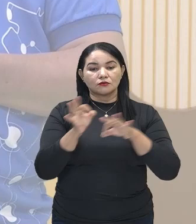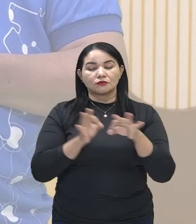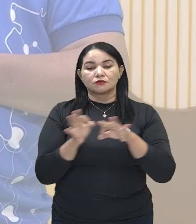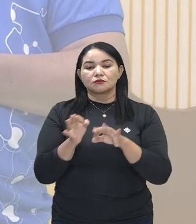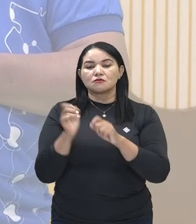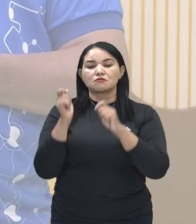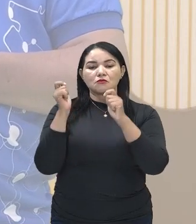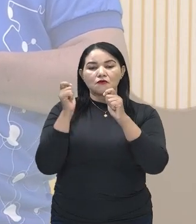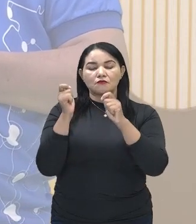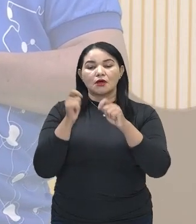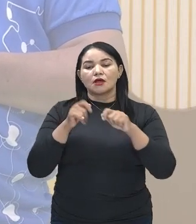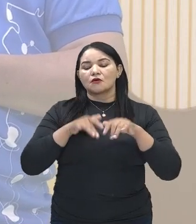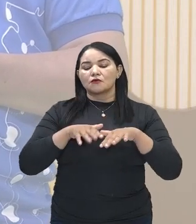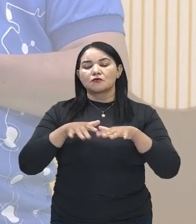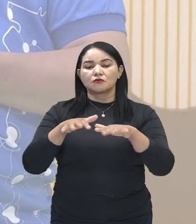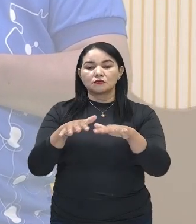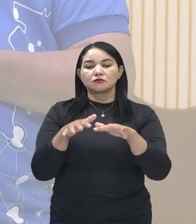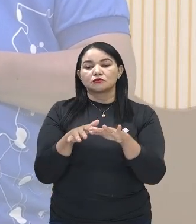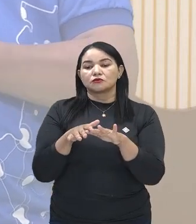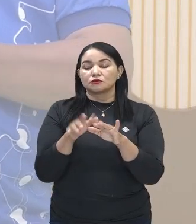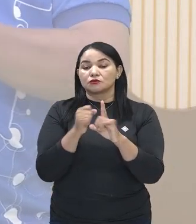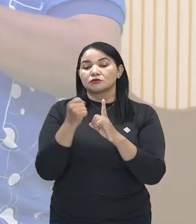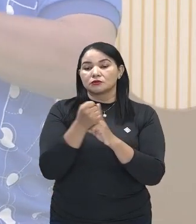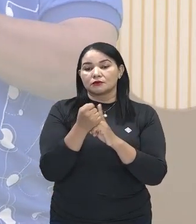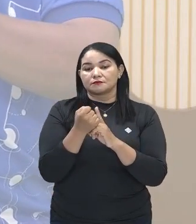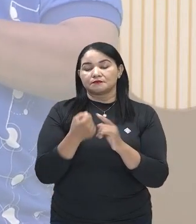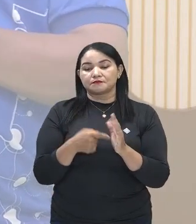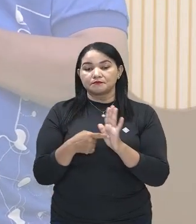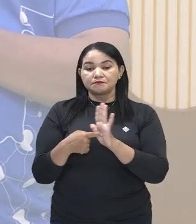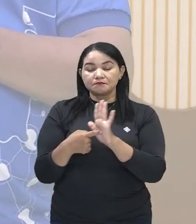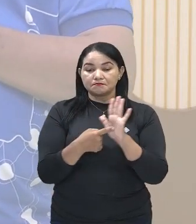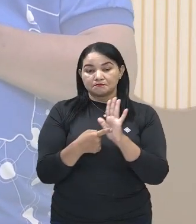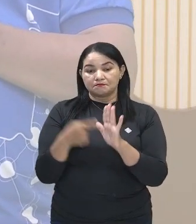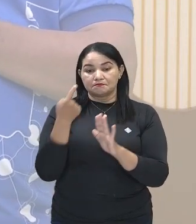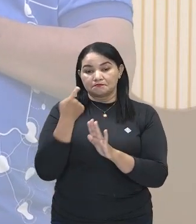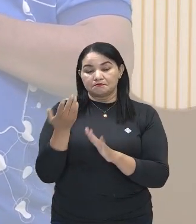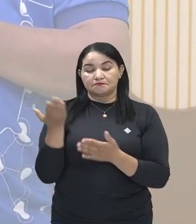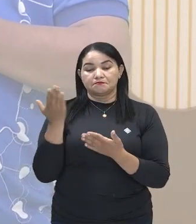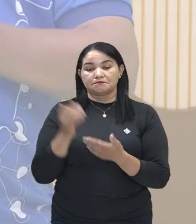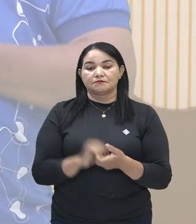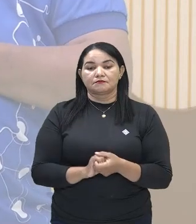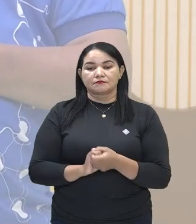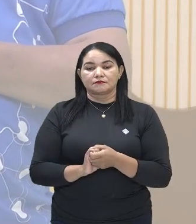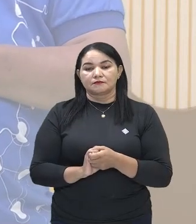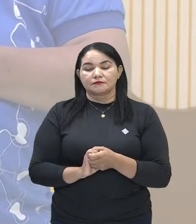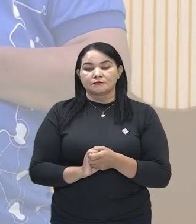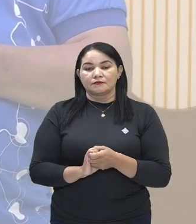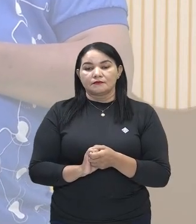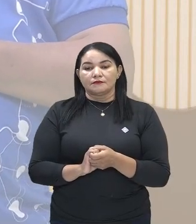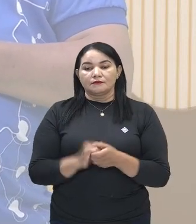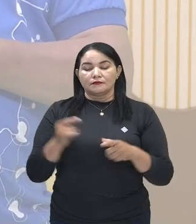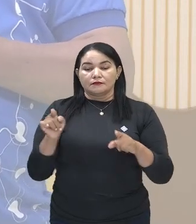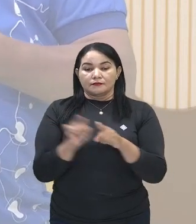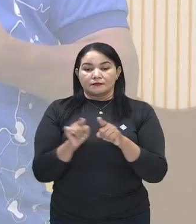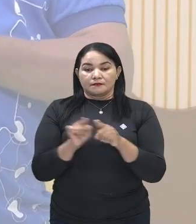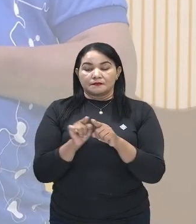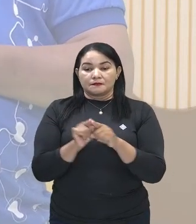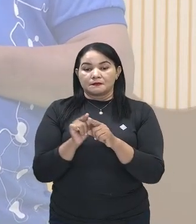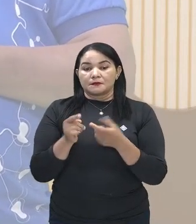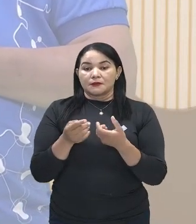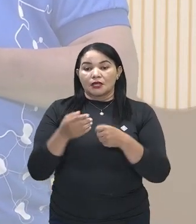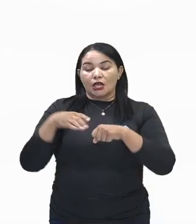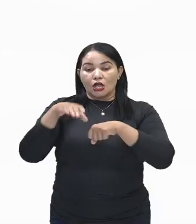social. Só uma ilustração para a gente entender, né? Como é que funciona aí. E na Constituição? Então vamos